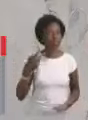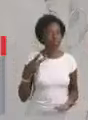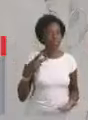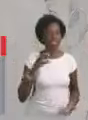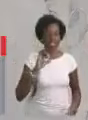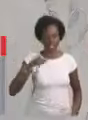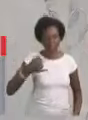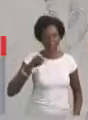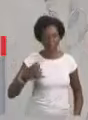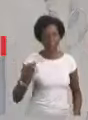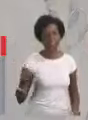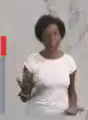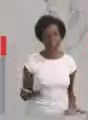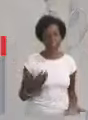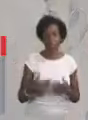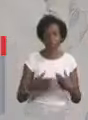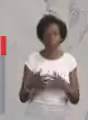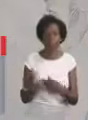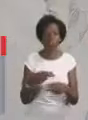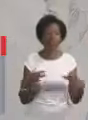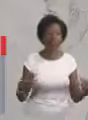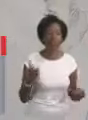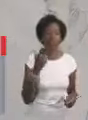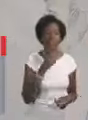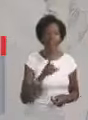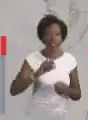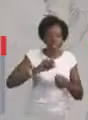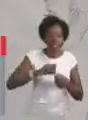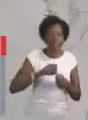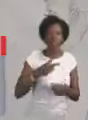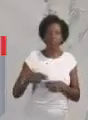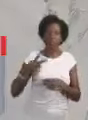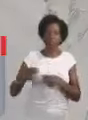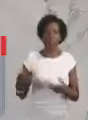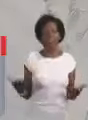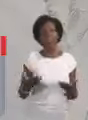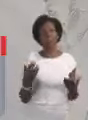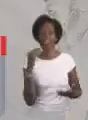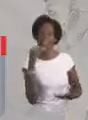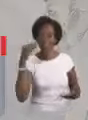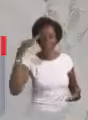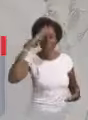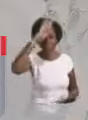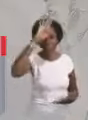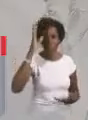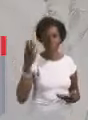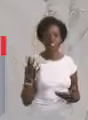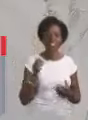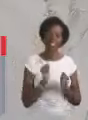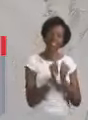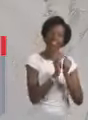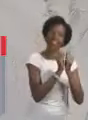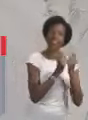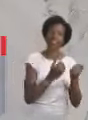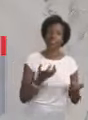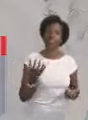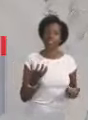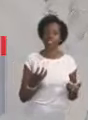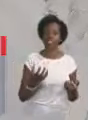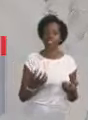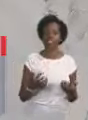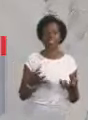plantão né faz qualquer negócio para ganhar eleição agora vai pegar carona do bolsonaro tentando queimar